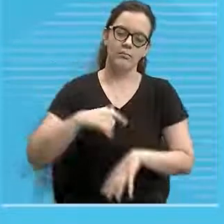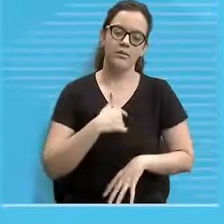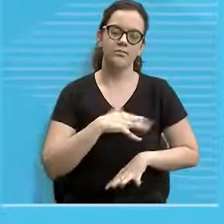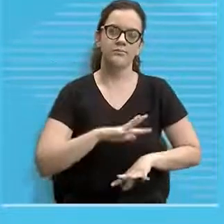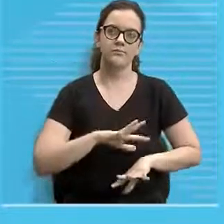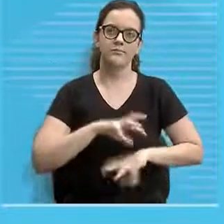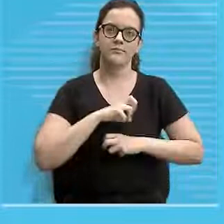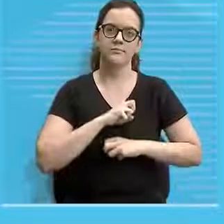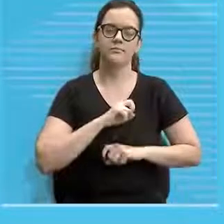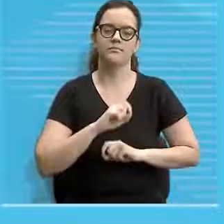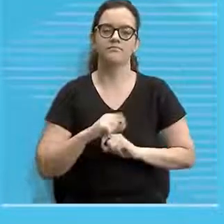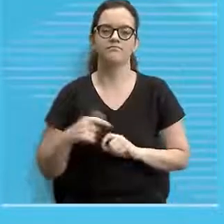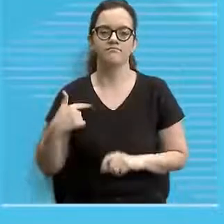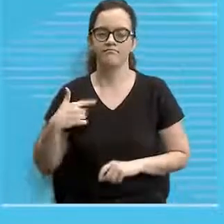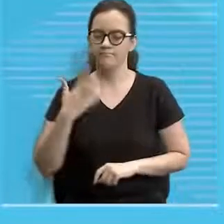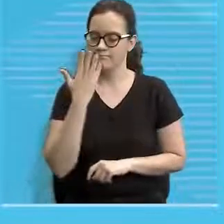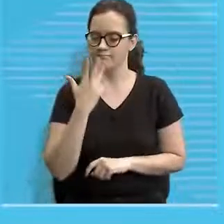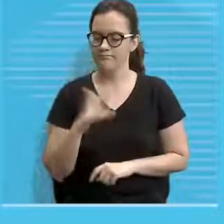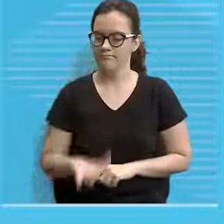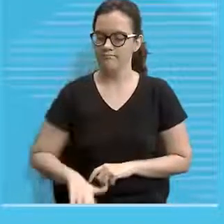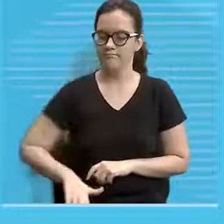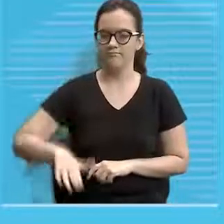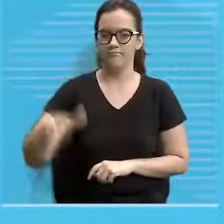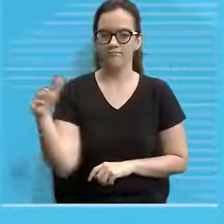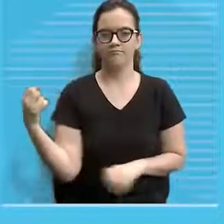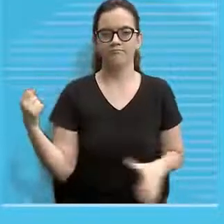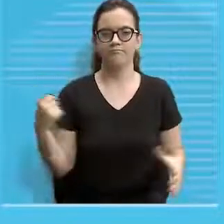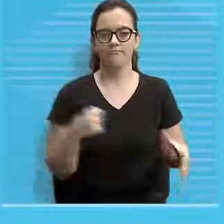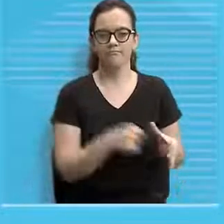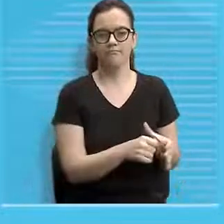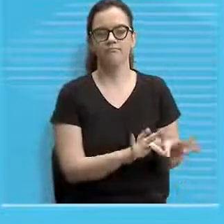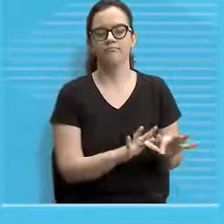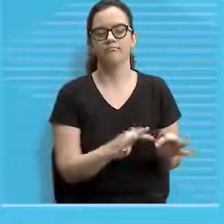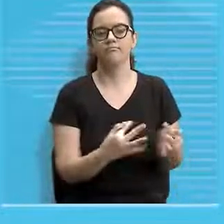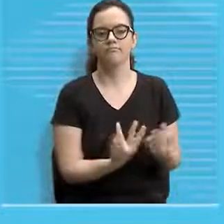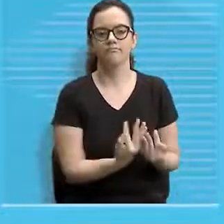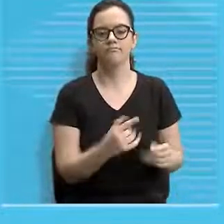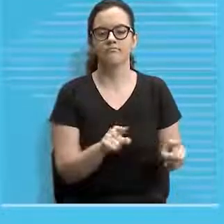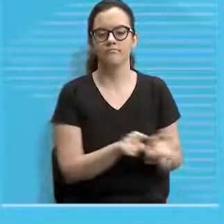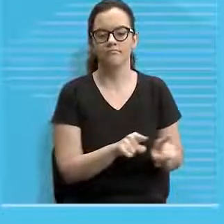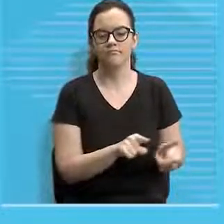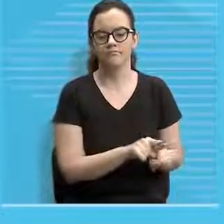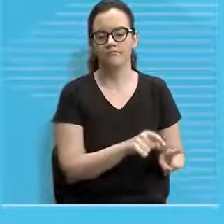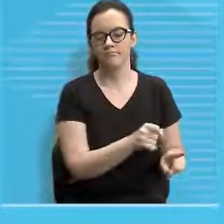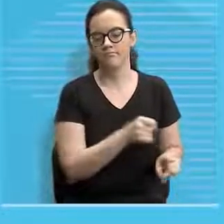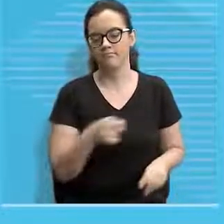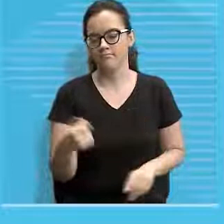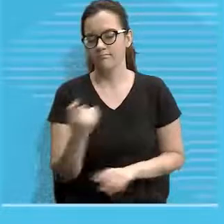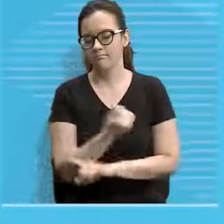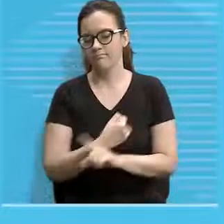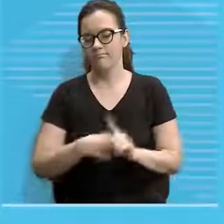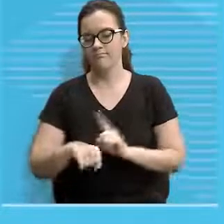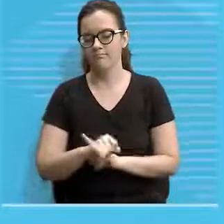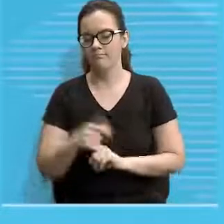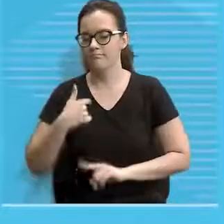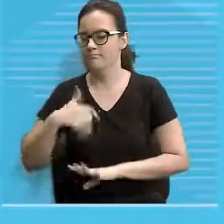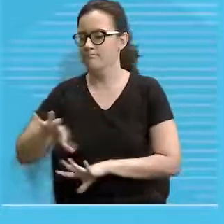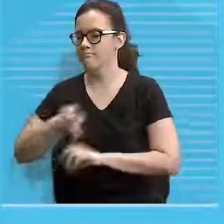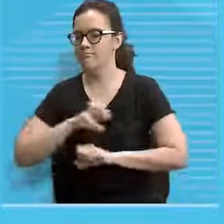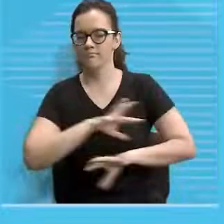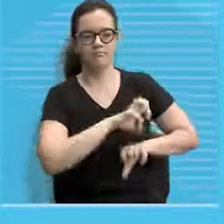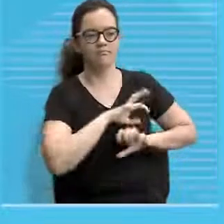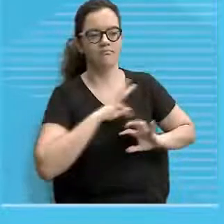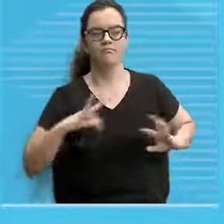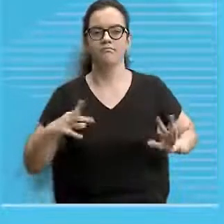Então, por isso que a gente fala que a identidade, ela é uma construção social, porque